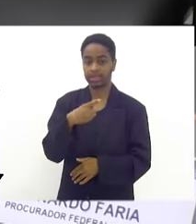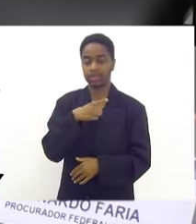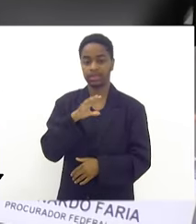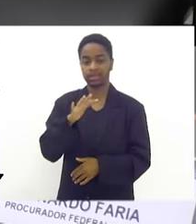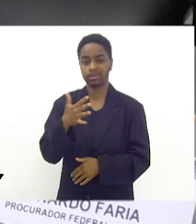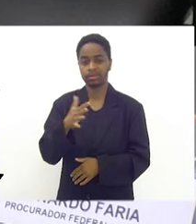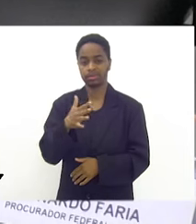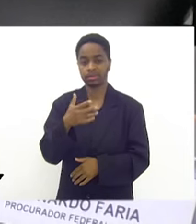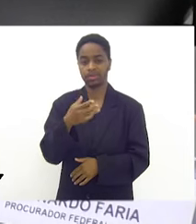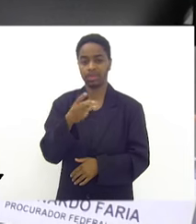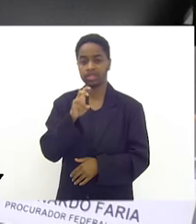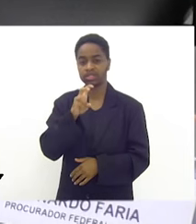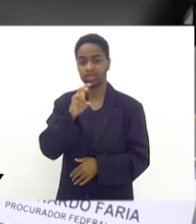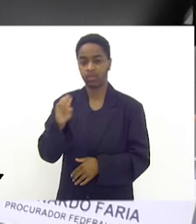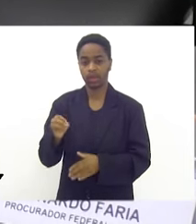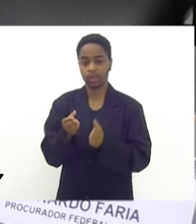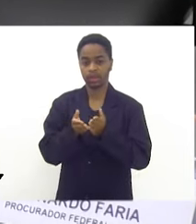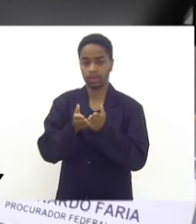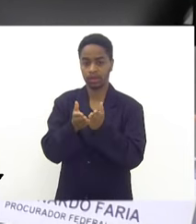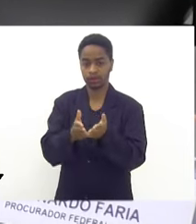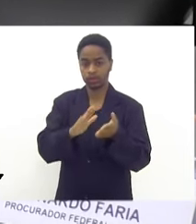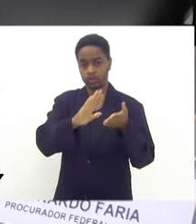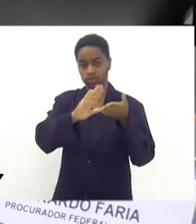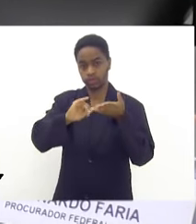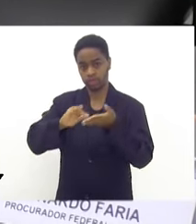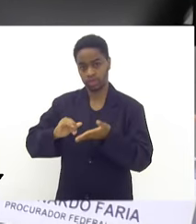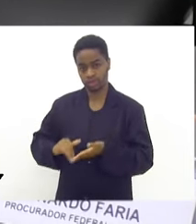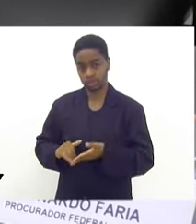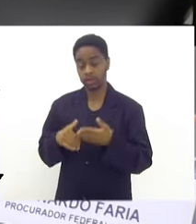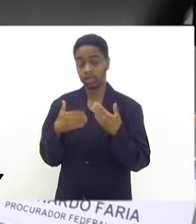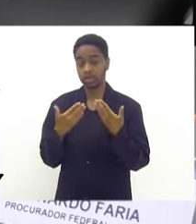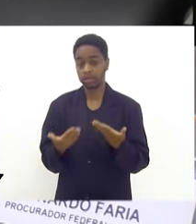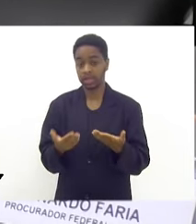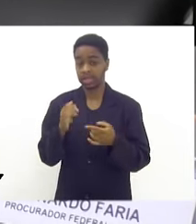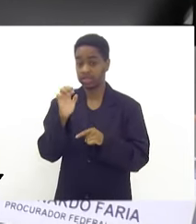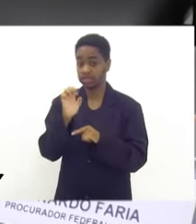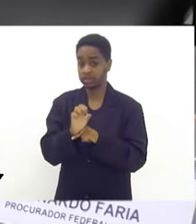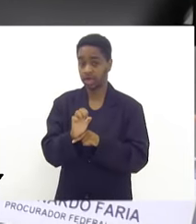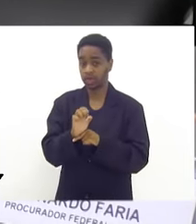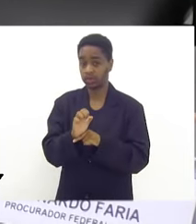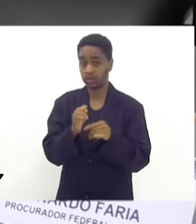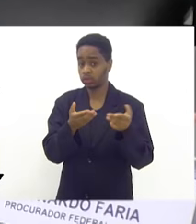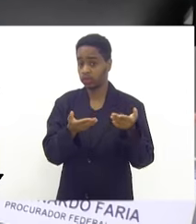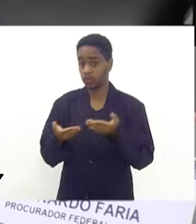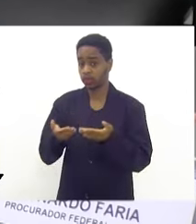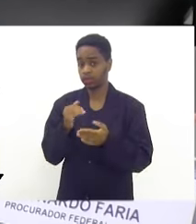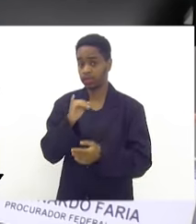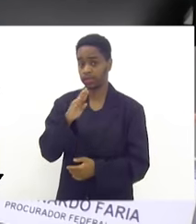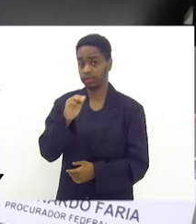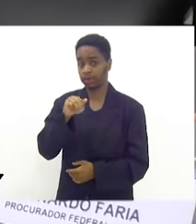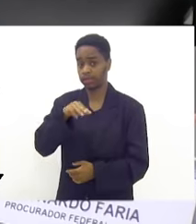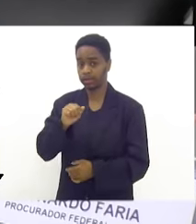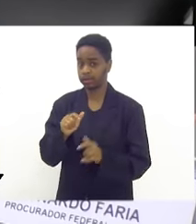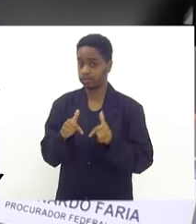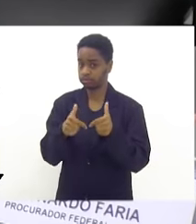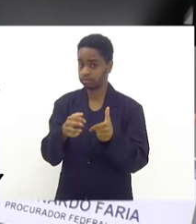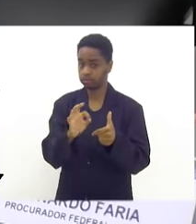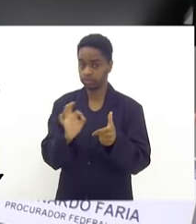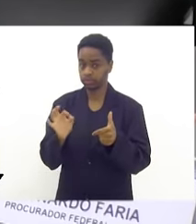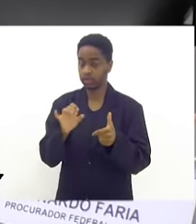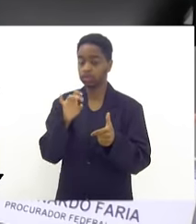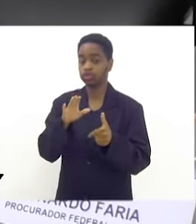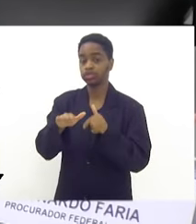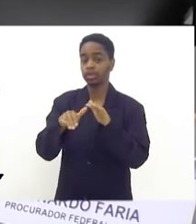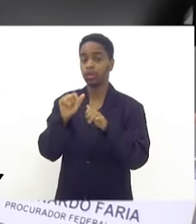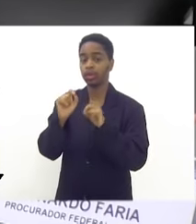50 carcaças em ações e então o Estado ele não convidou o IBAMA para atuar nessa operação Ele chamou a Capitania